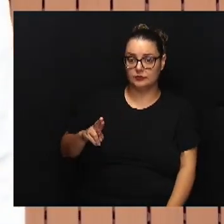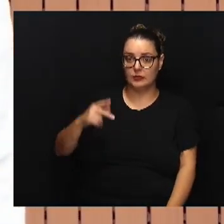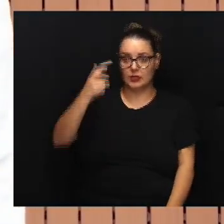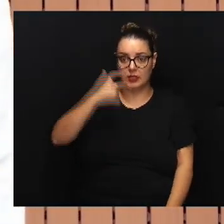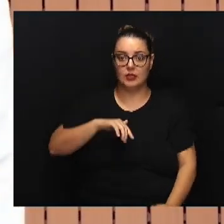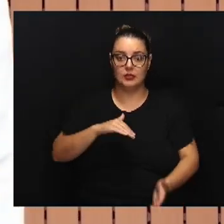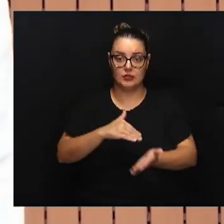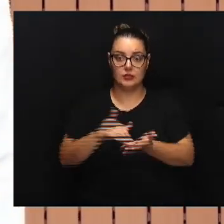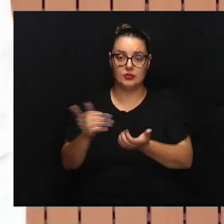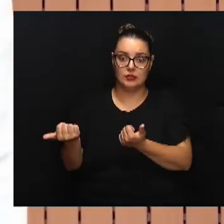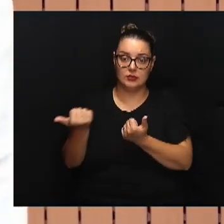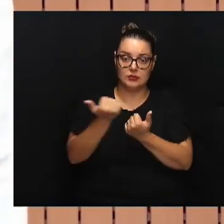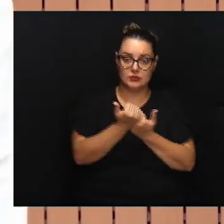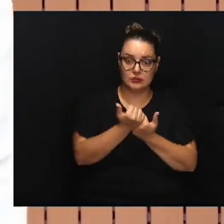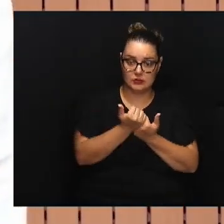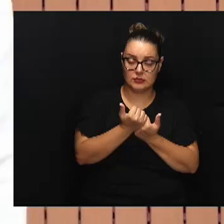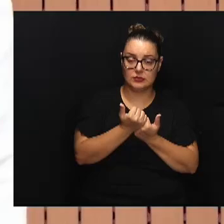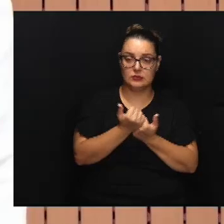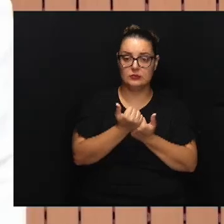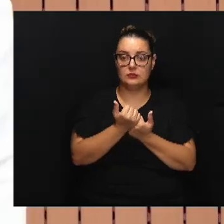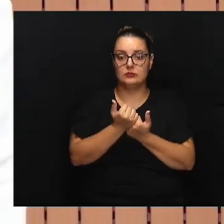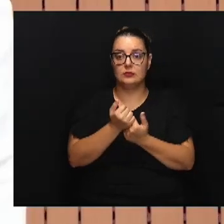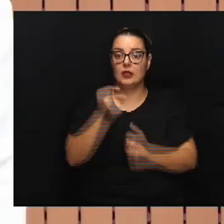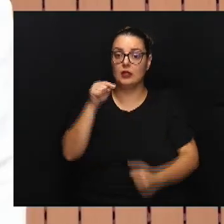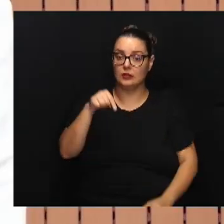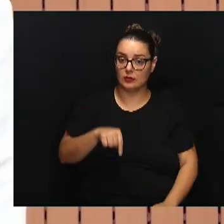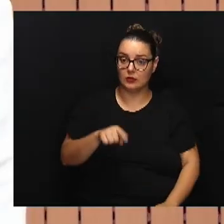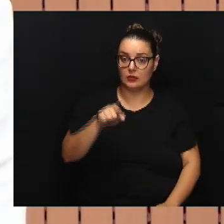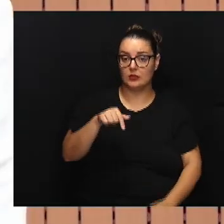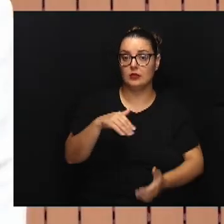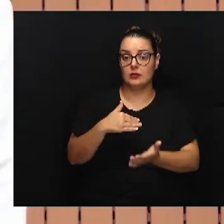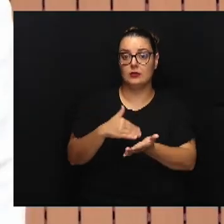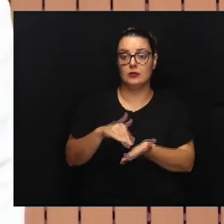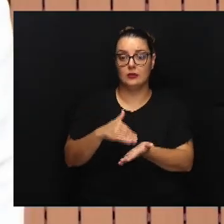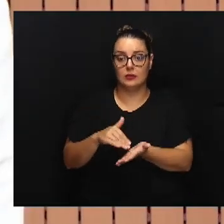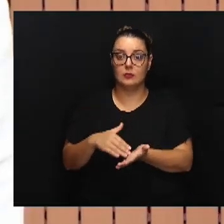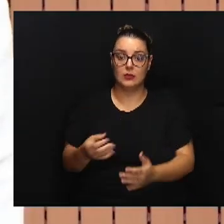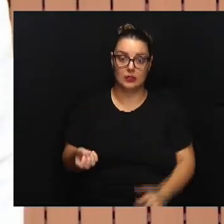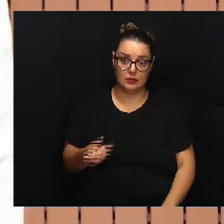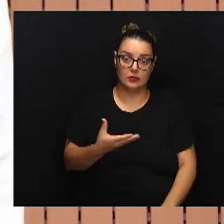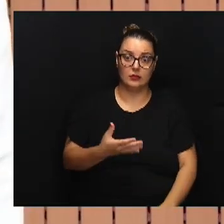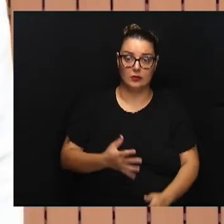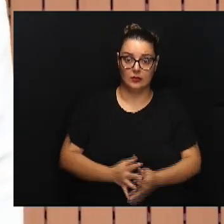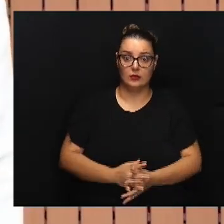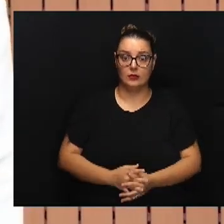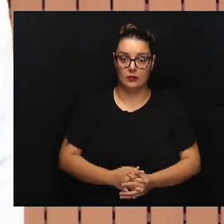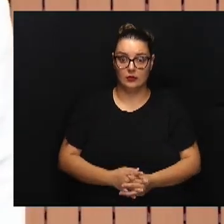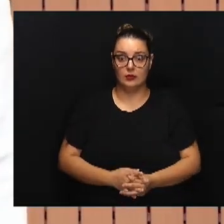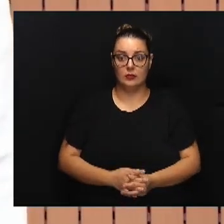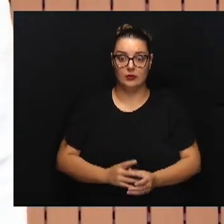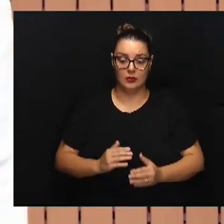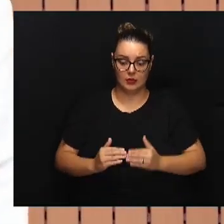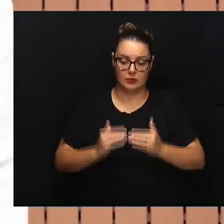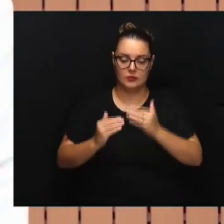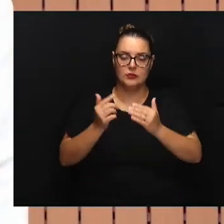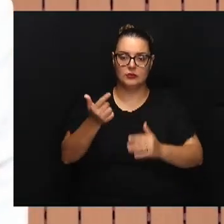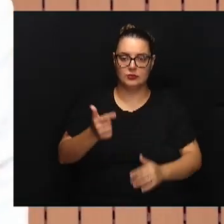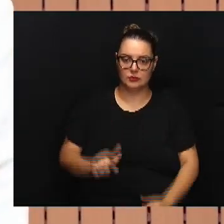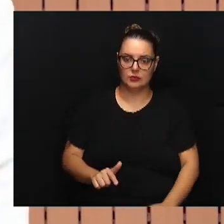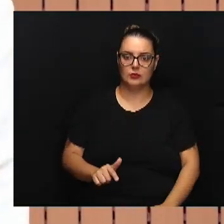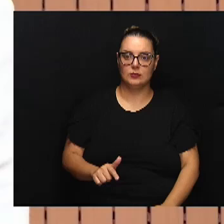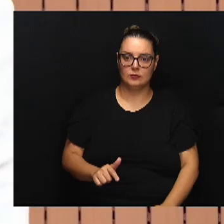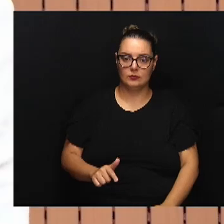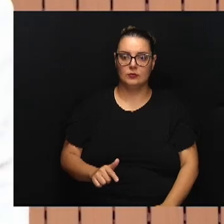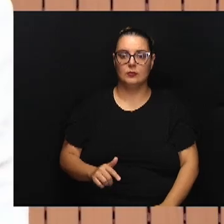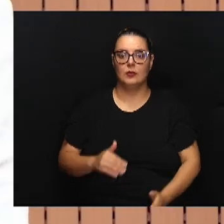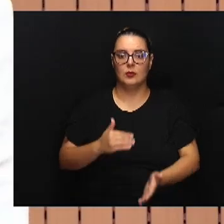secretário substituto daquela que é uma secretaria nova, né, reconstruída. Secretaria de